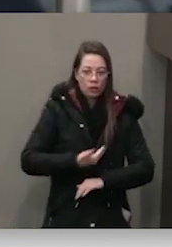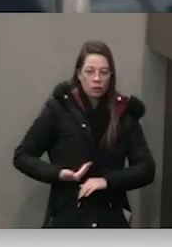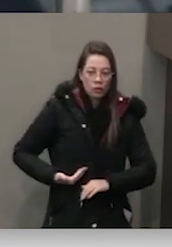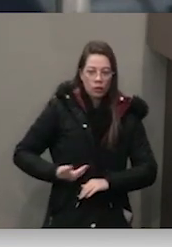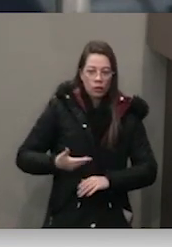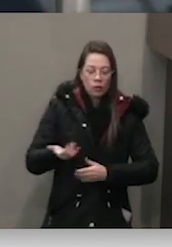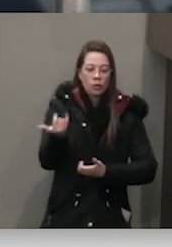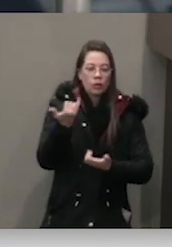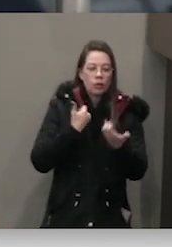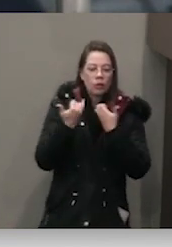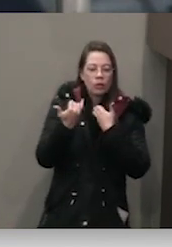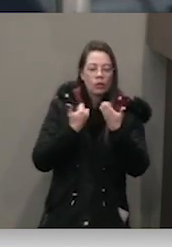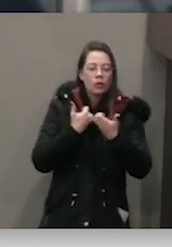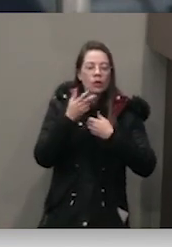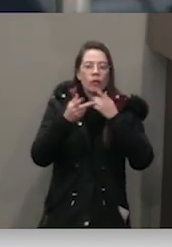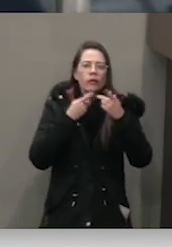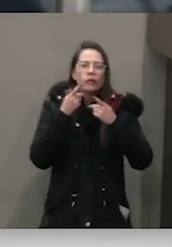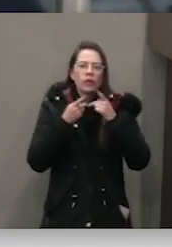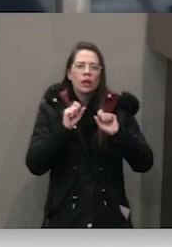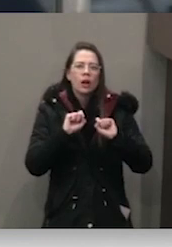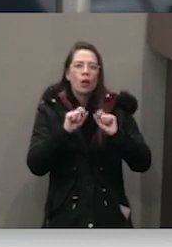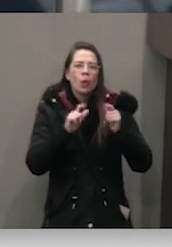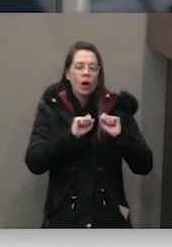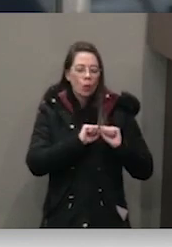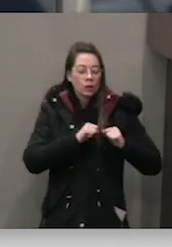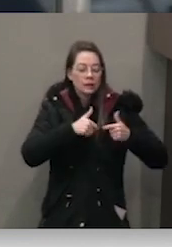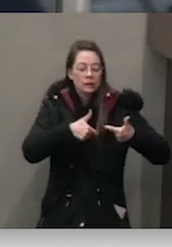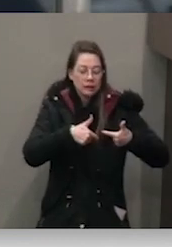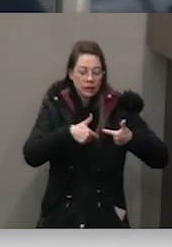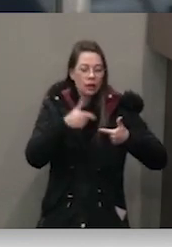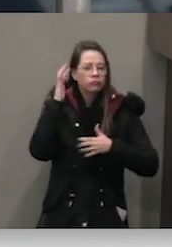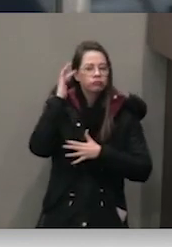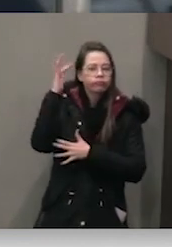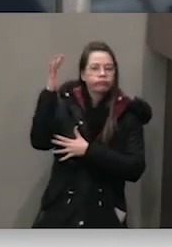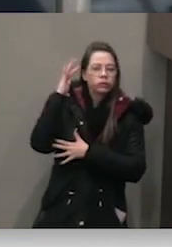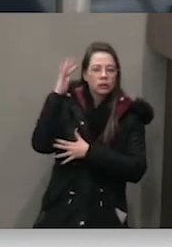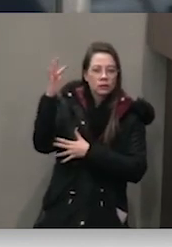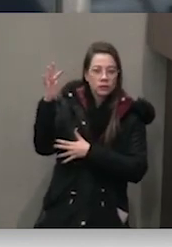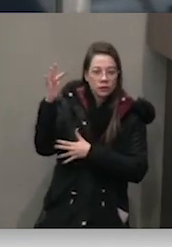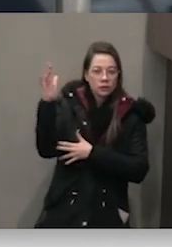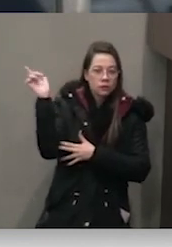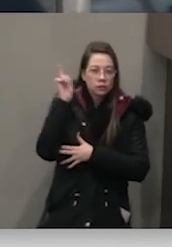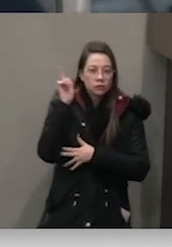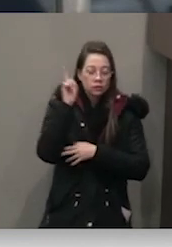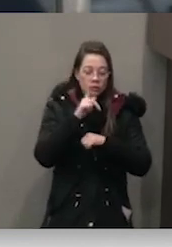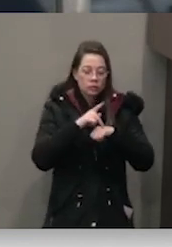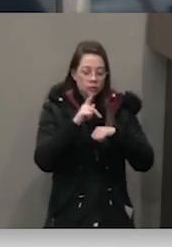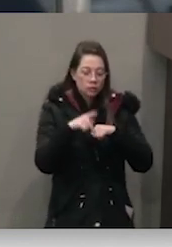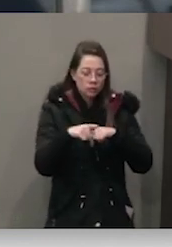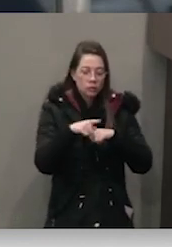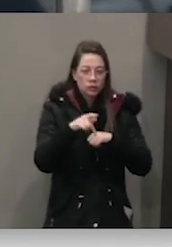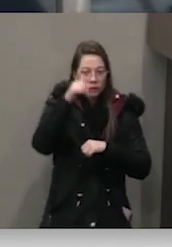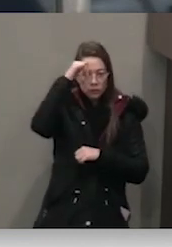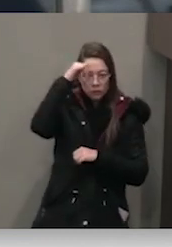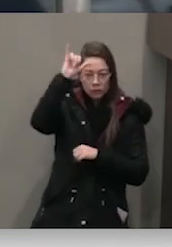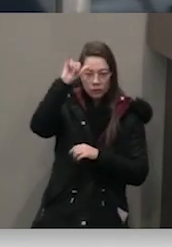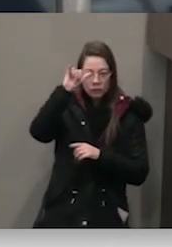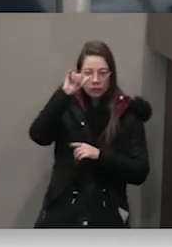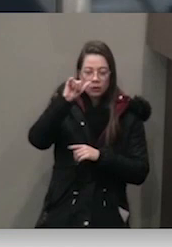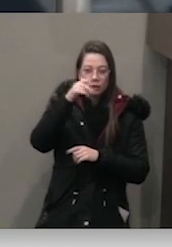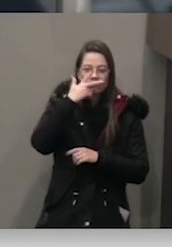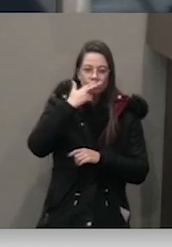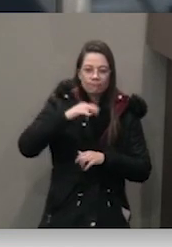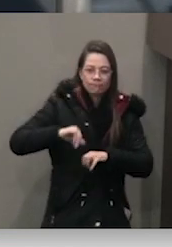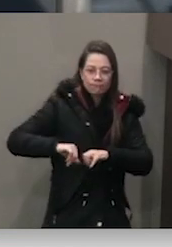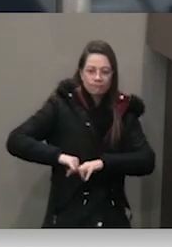nos falar um pouco sobre quais ações que estão sendo pensadas para que Passo Fundo não venha